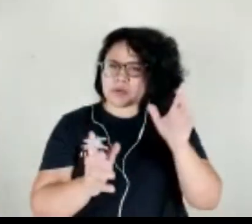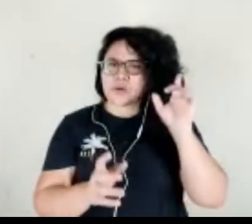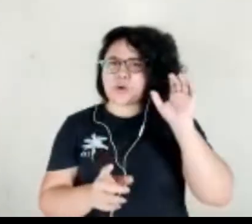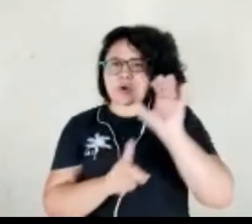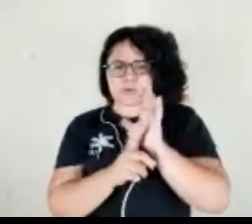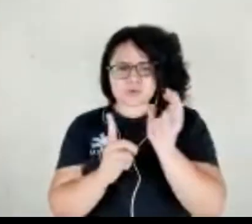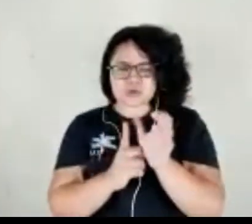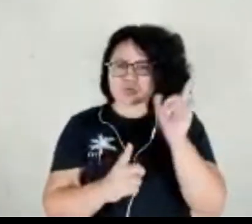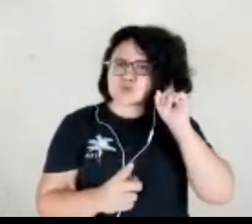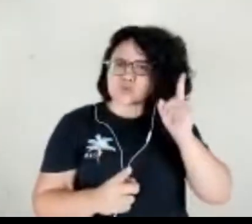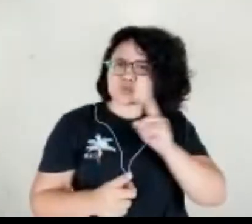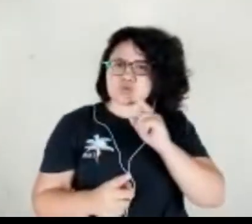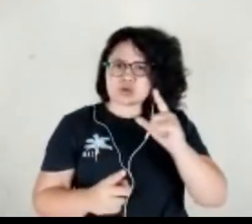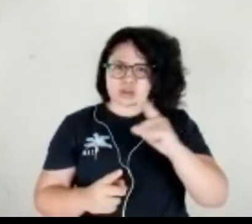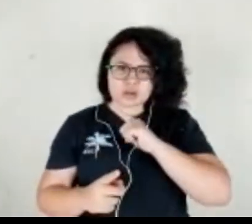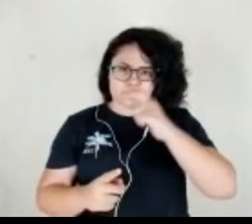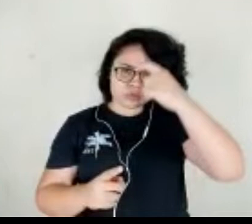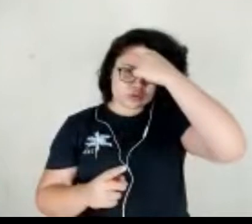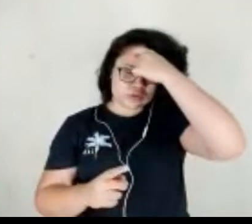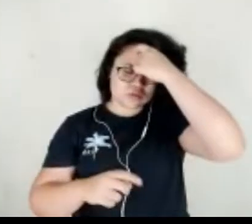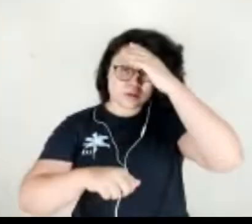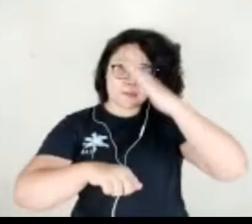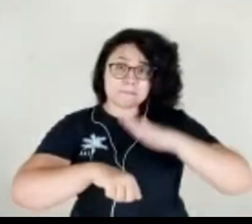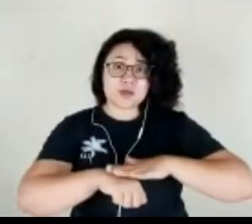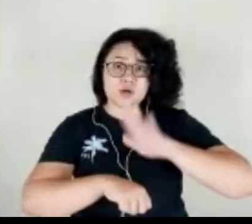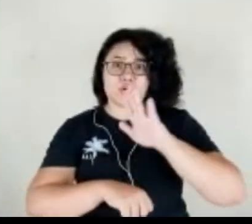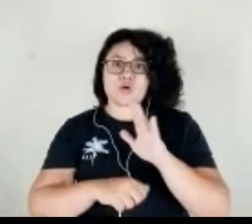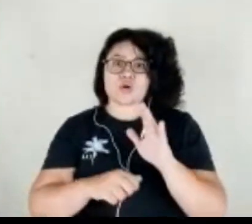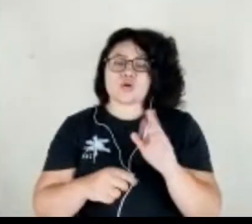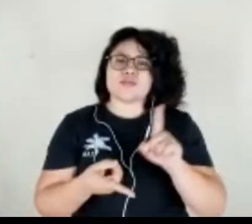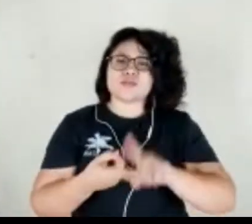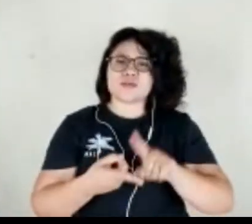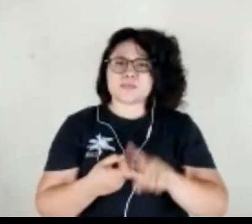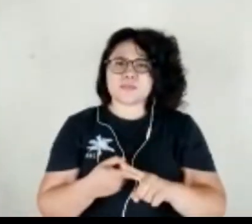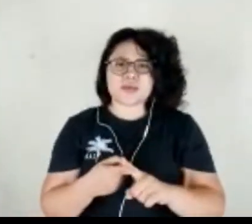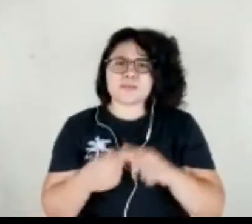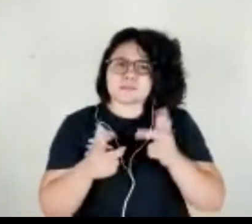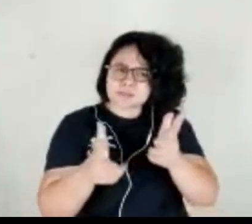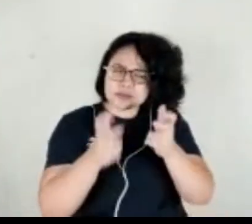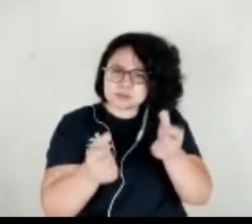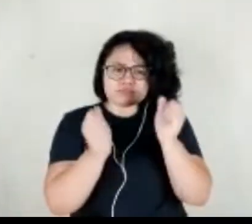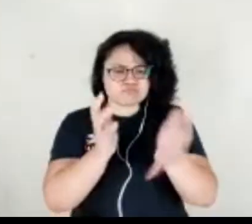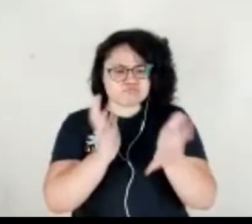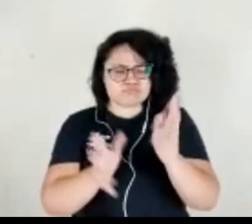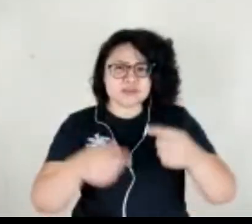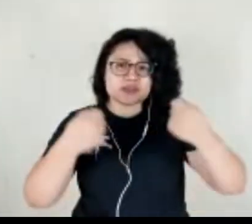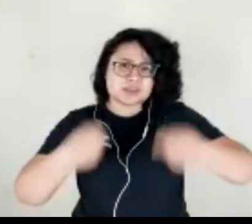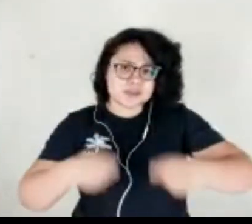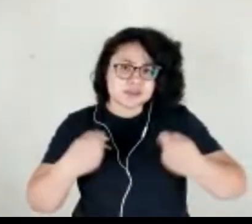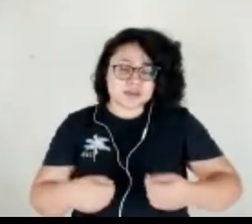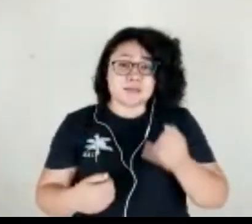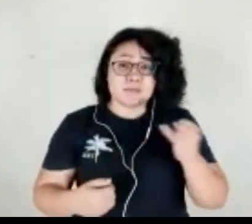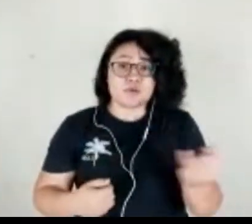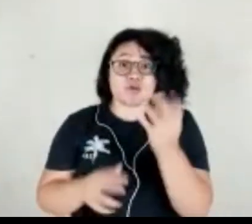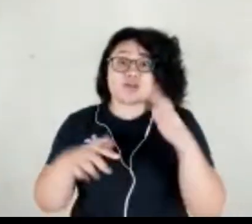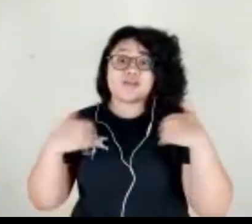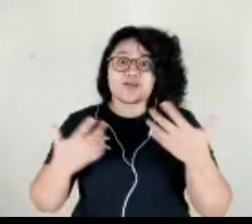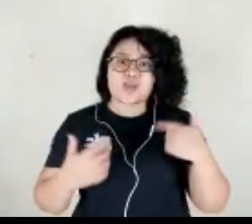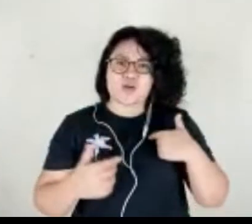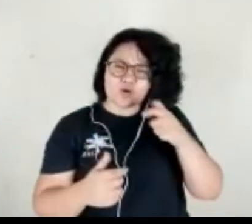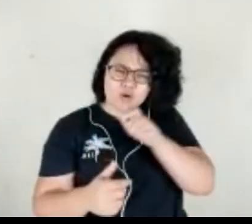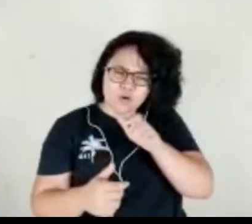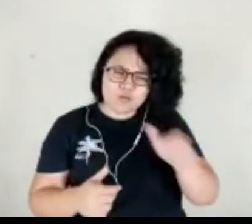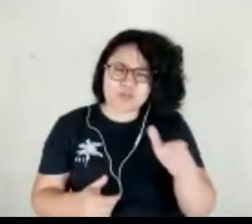gente ter mais consciência do quanto é necessário a gente aprender, então eu convido um grande amigo